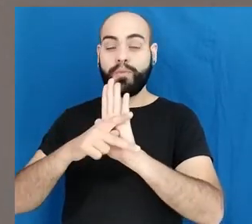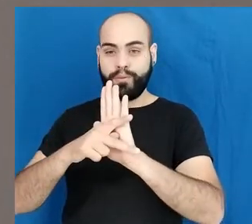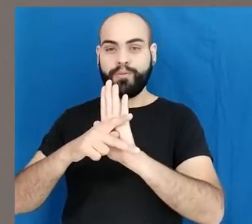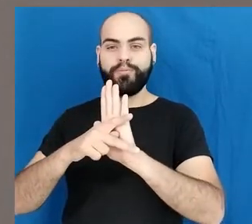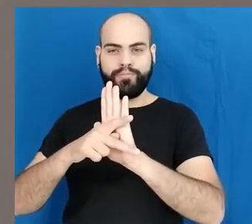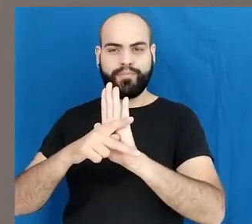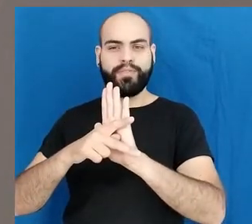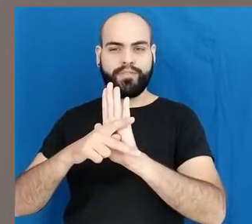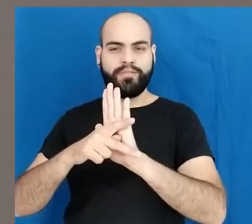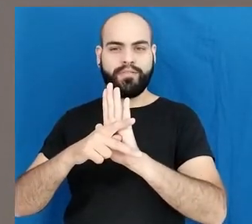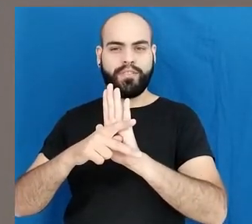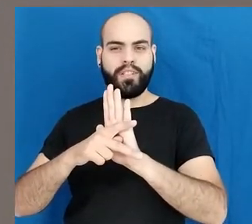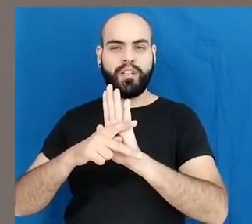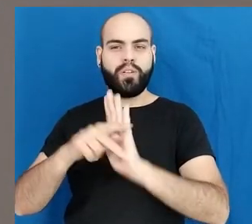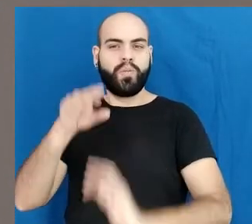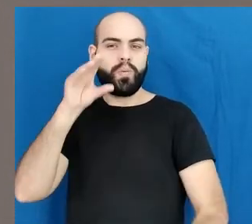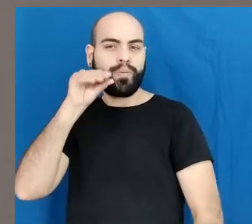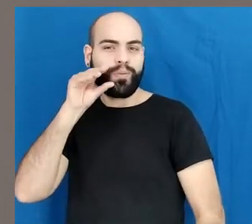e